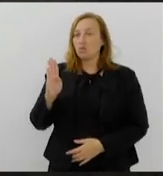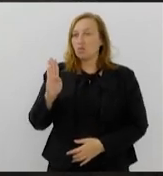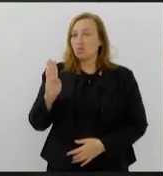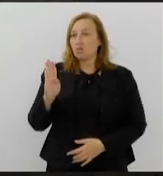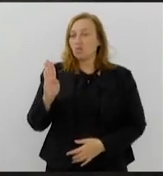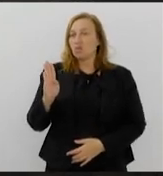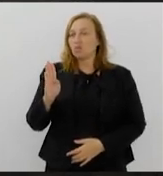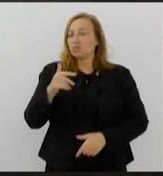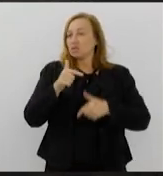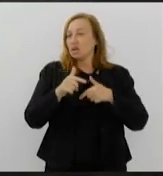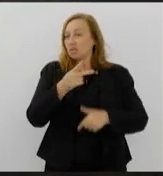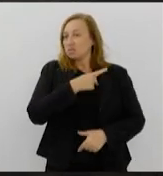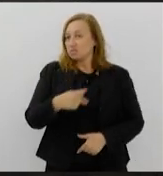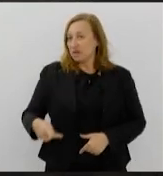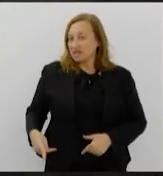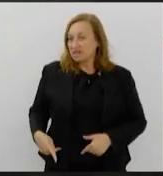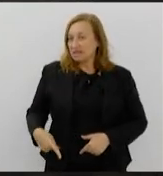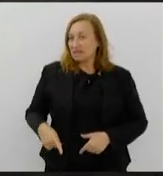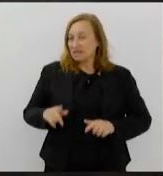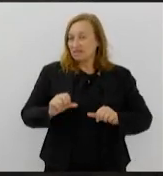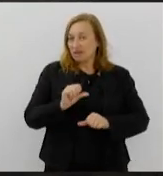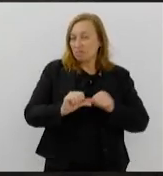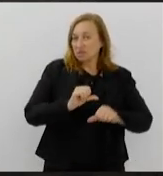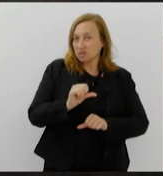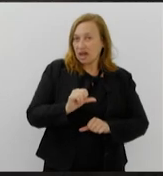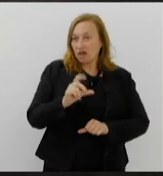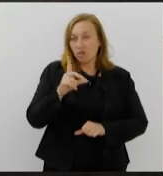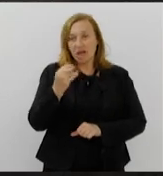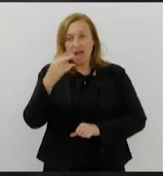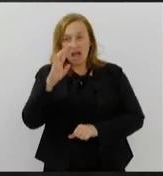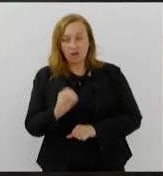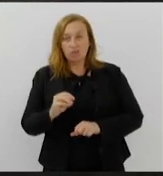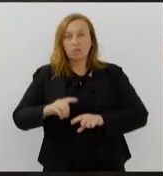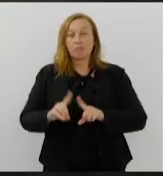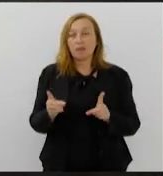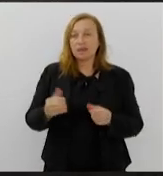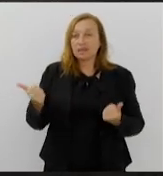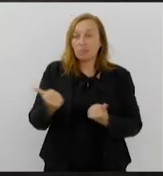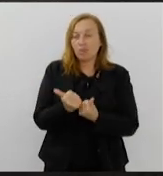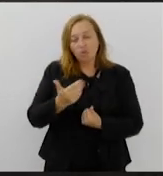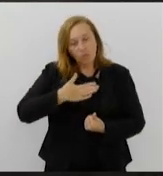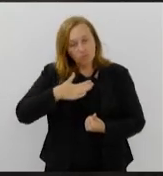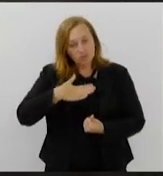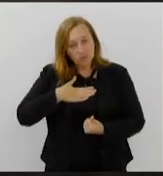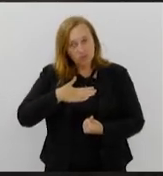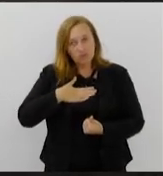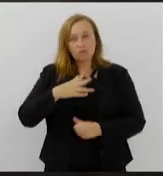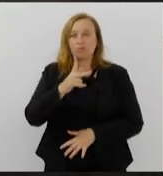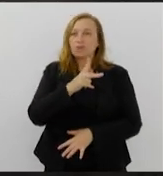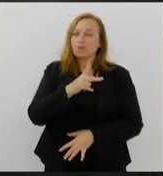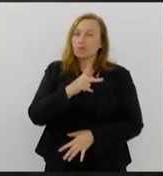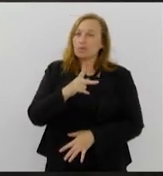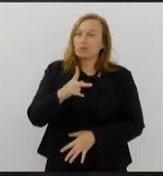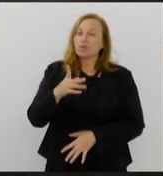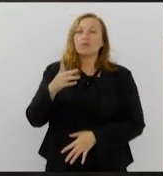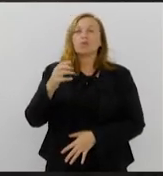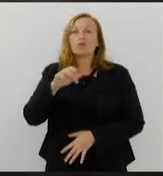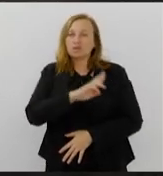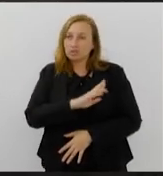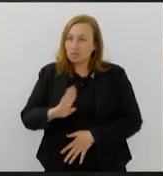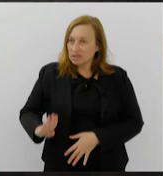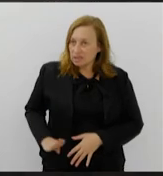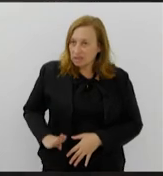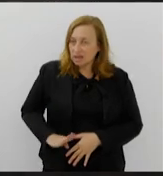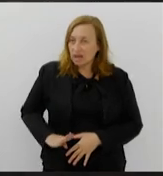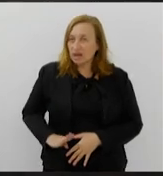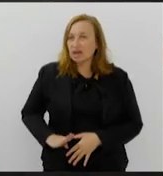aqui. Então, contem com o Rodrigo sempre, como aquele deputado do chão de fábrica ali, que ficava no Tiradentes com vocês, que migrou para cá, e